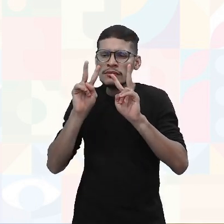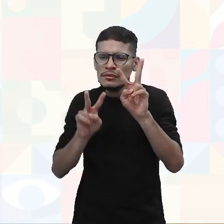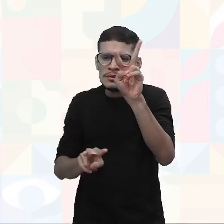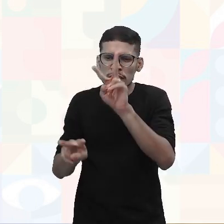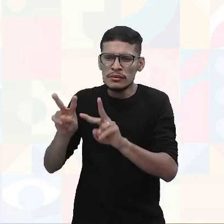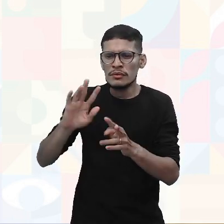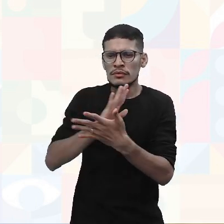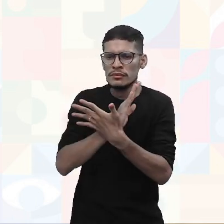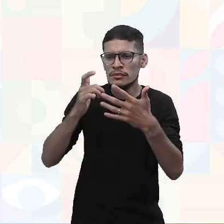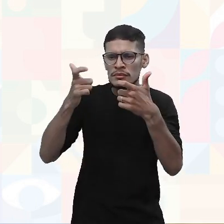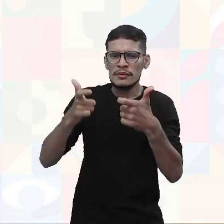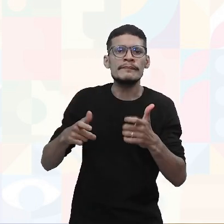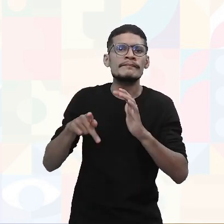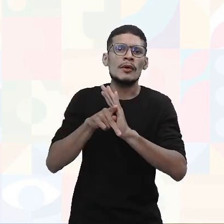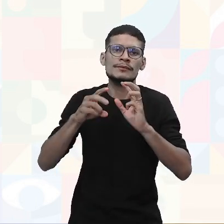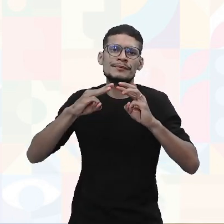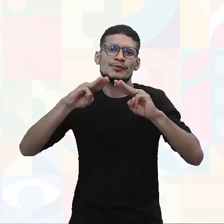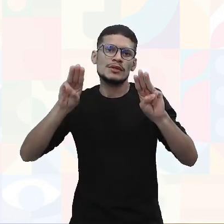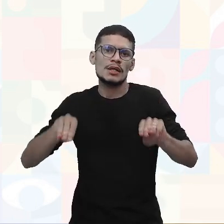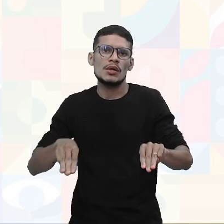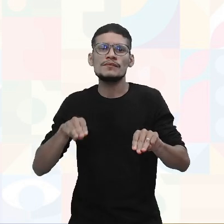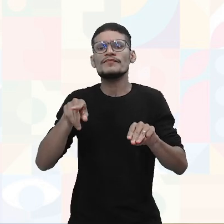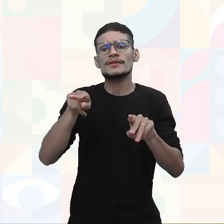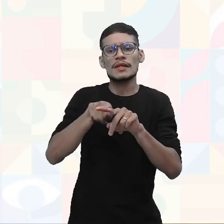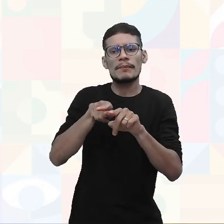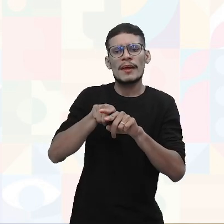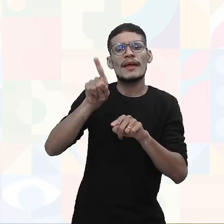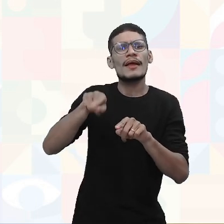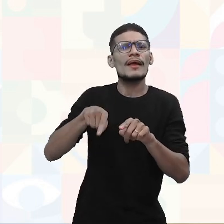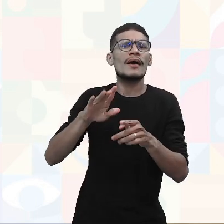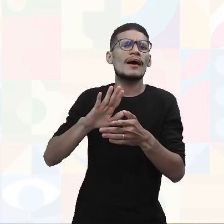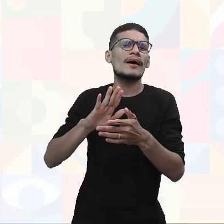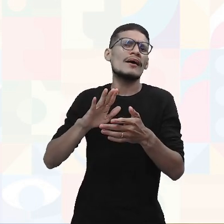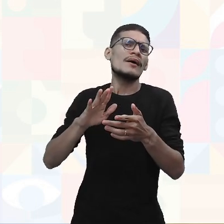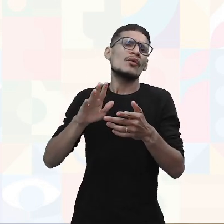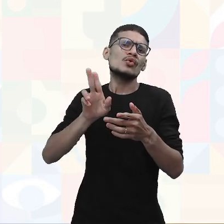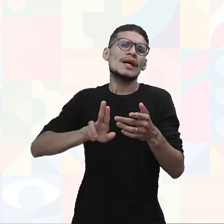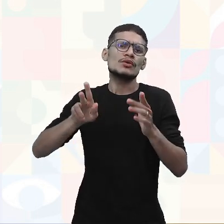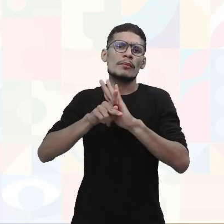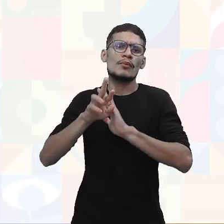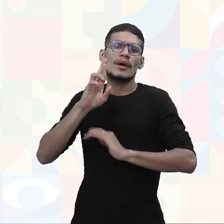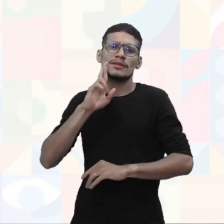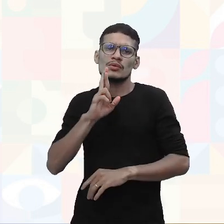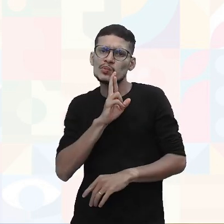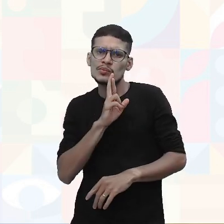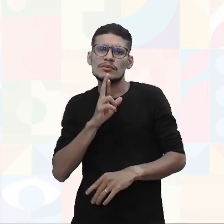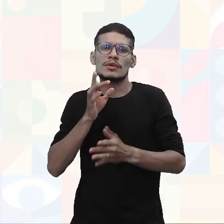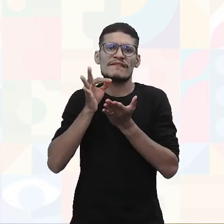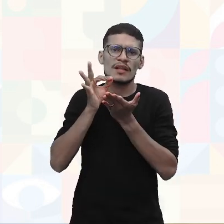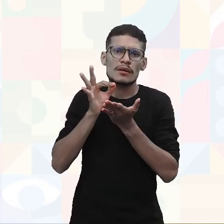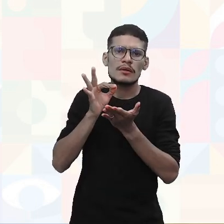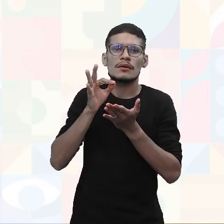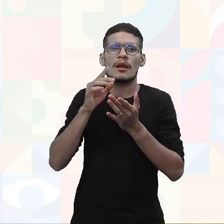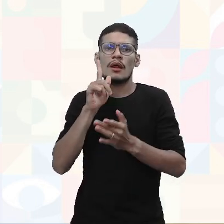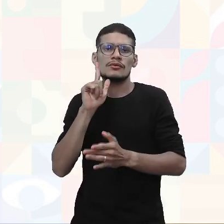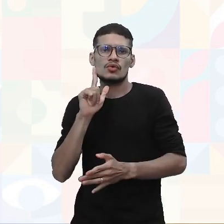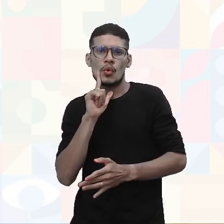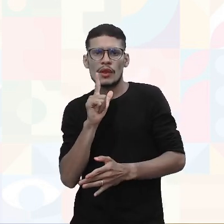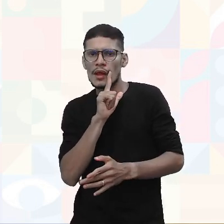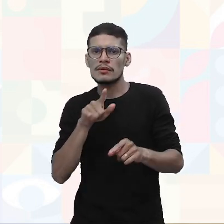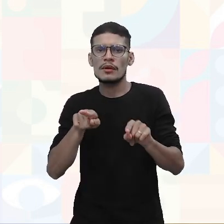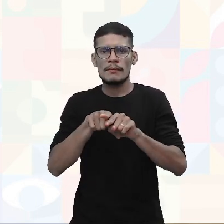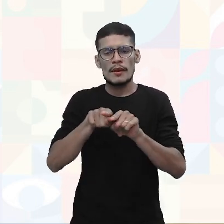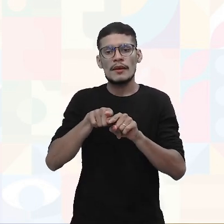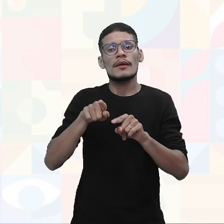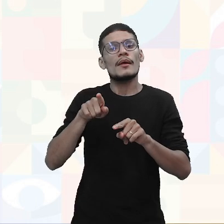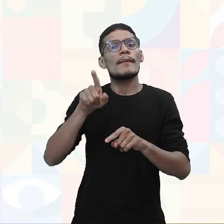em museus, é até utilizado como pequenas lanchonetes ou cafeterias. A gente vê muito esse tipo de adaptação, mas são só equipamentos